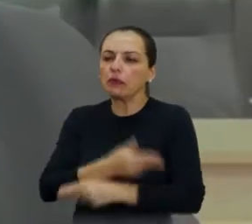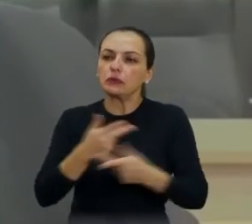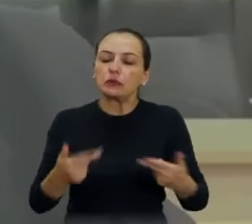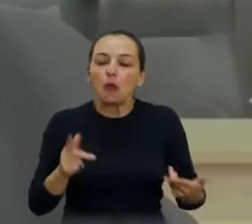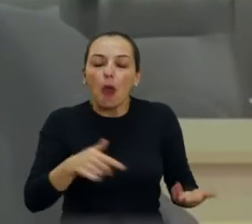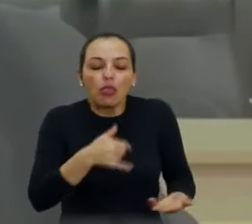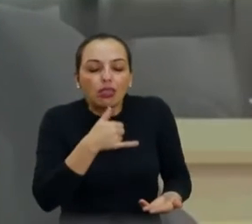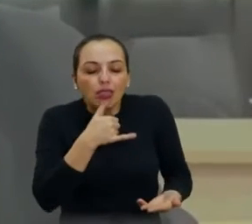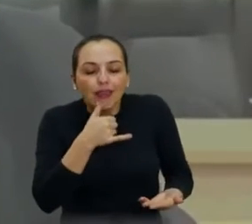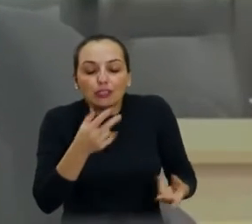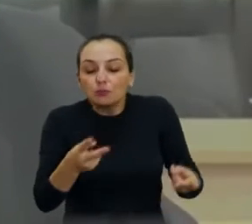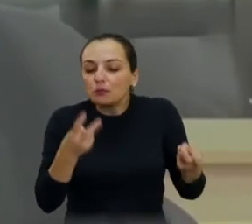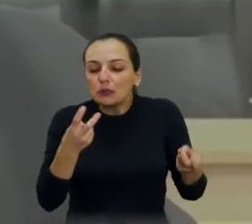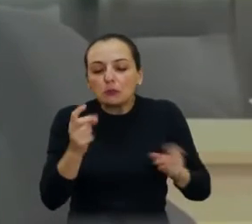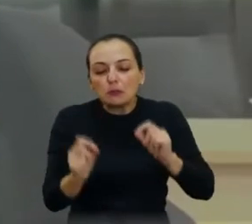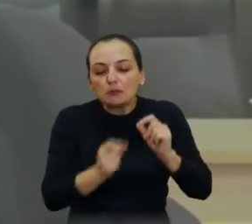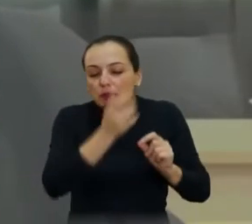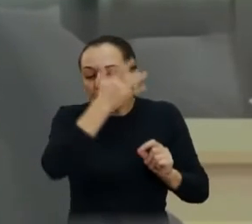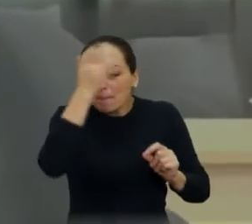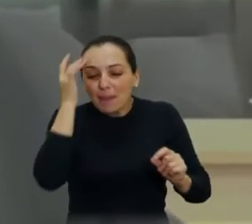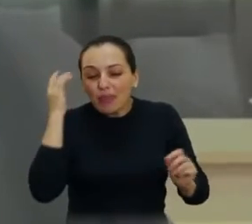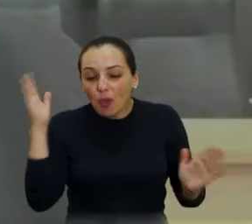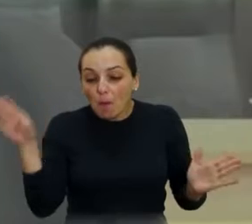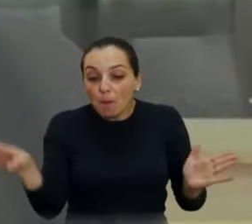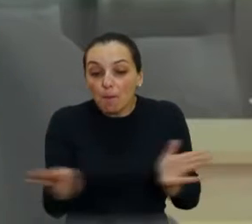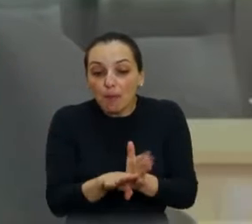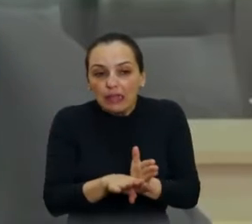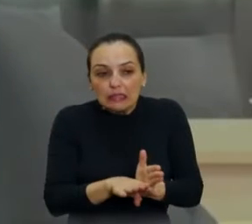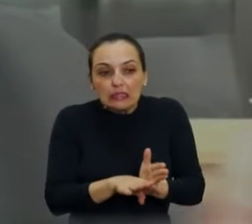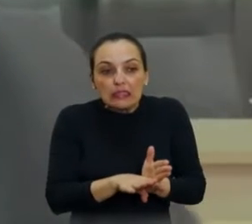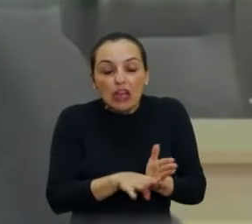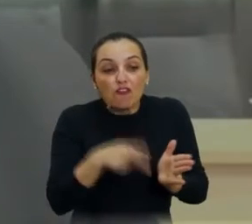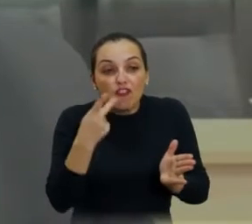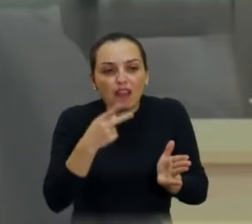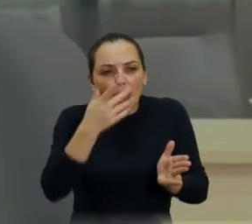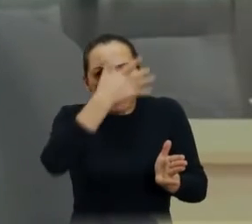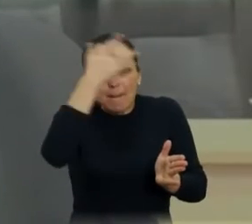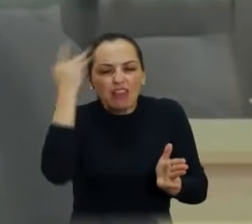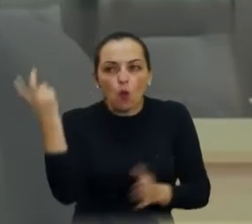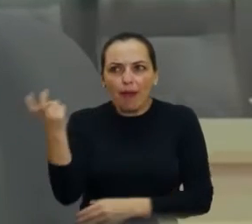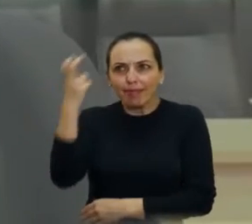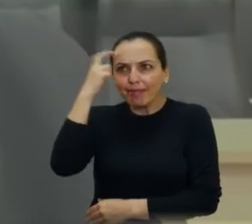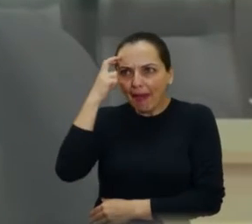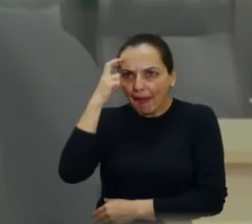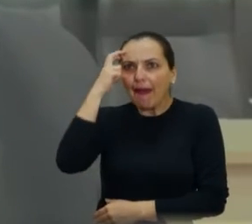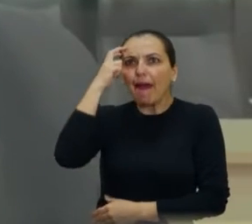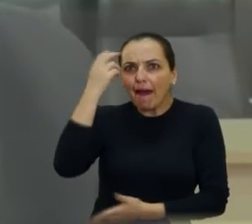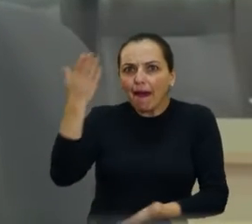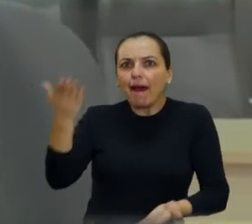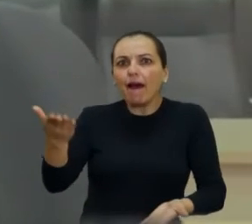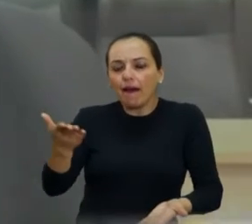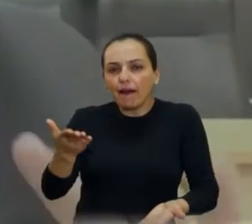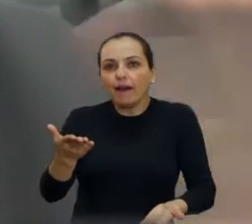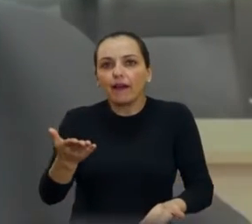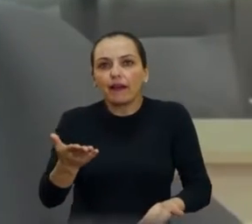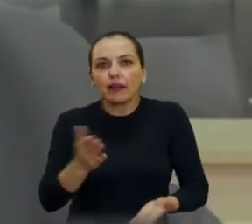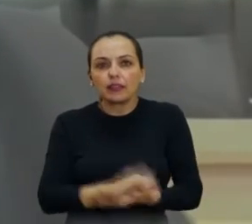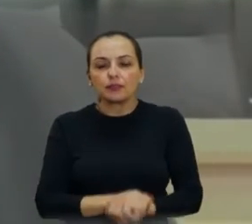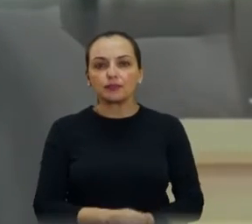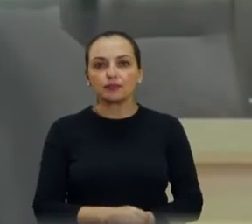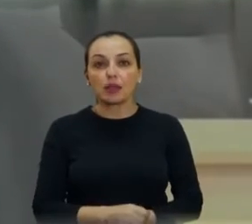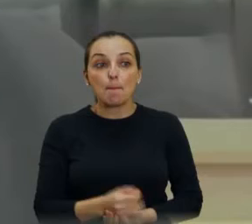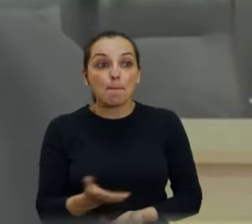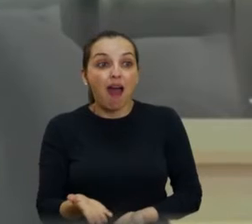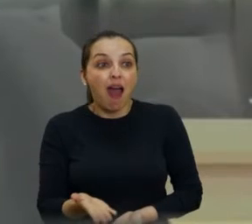muito triste ver que pessoas chegam a esse ponto. Pessoas esclarecidas, que ouviu o áudio. E eu não vi